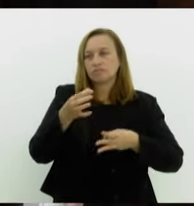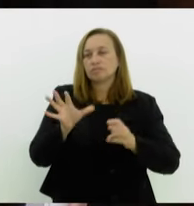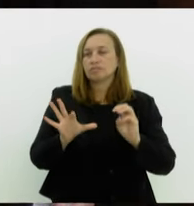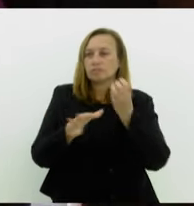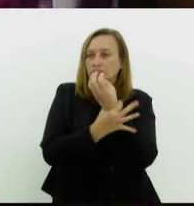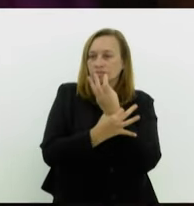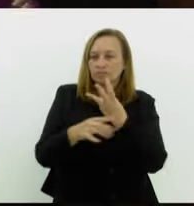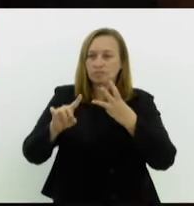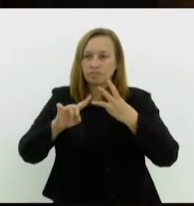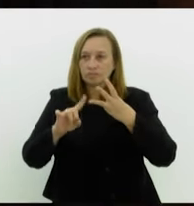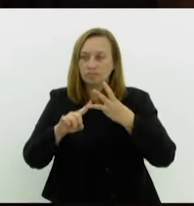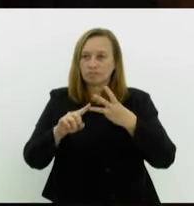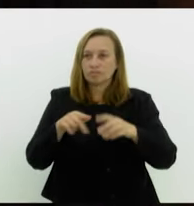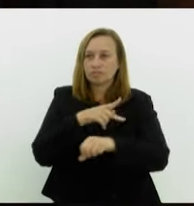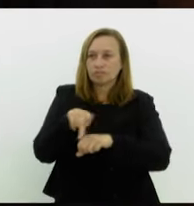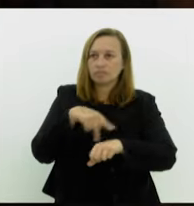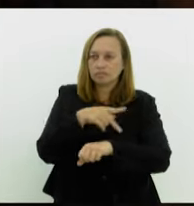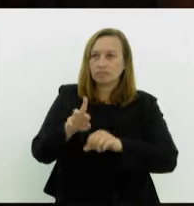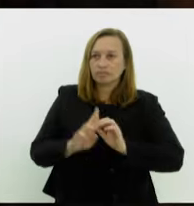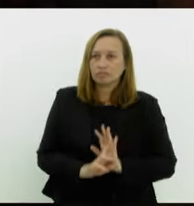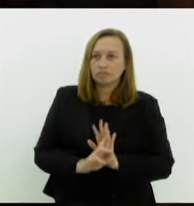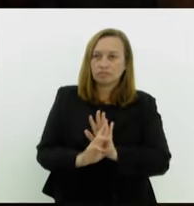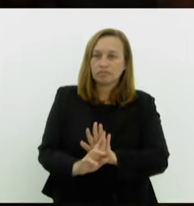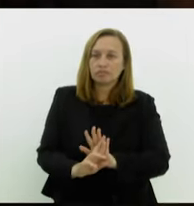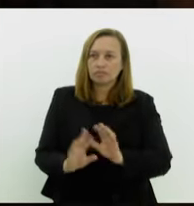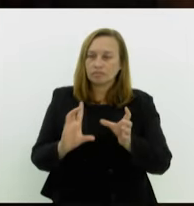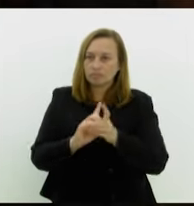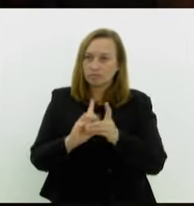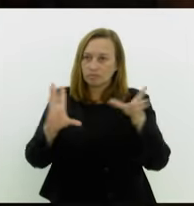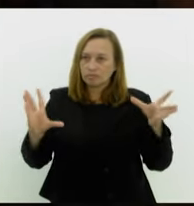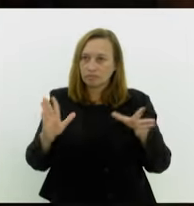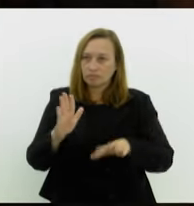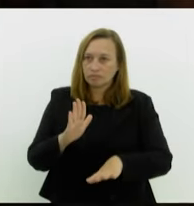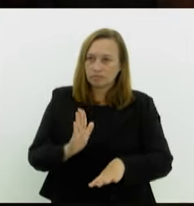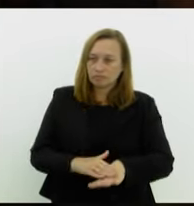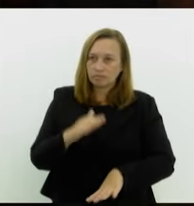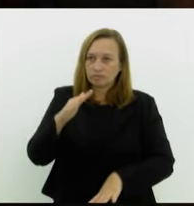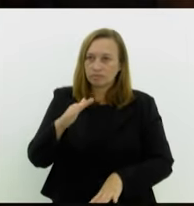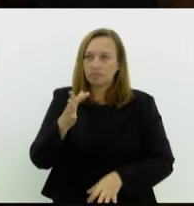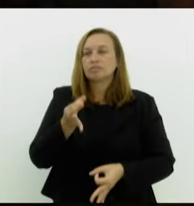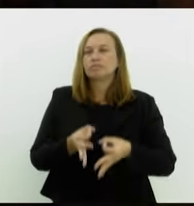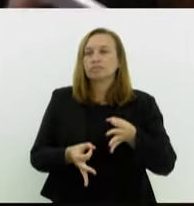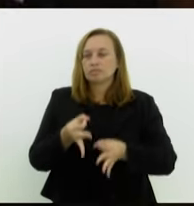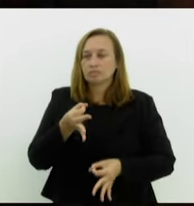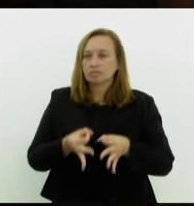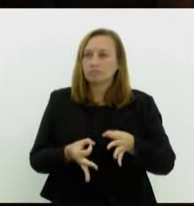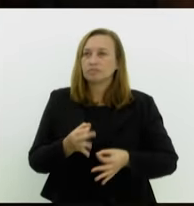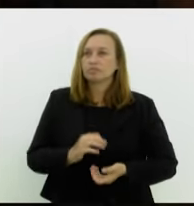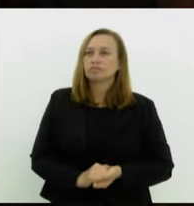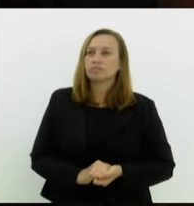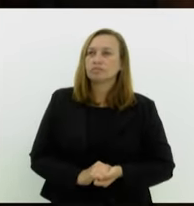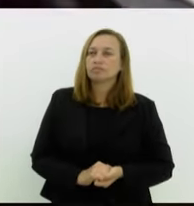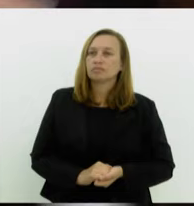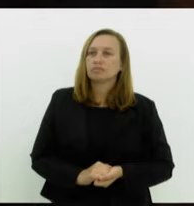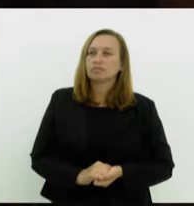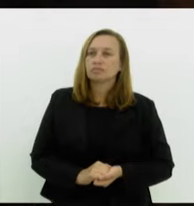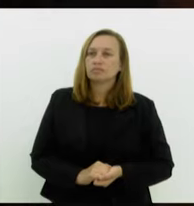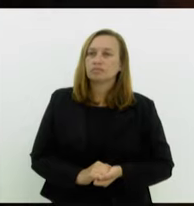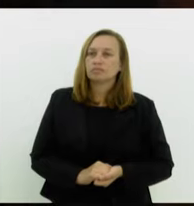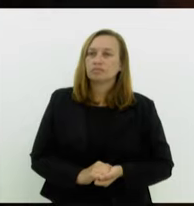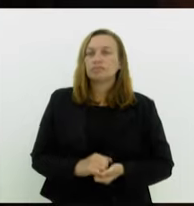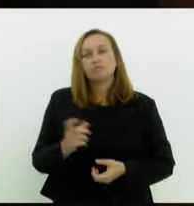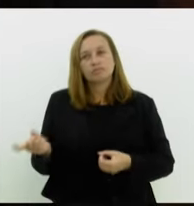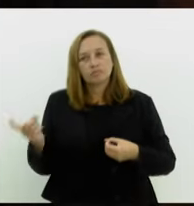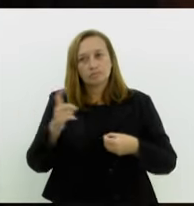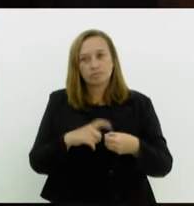países que apresentam democracias mais consolidadas e mais resilientes e aí eu